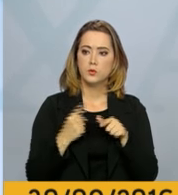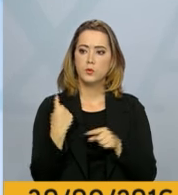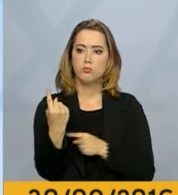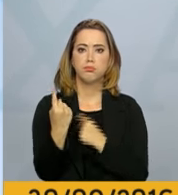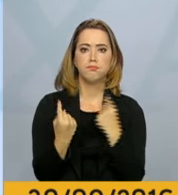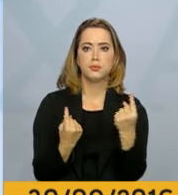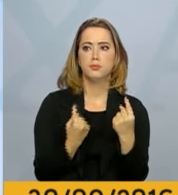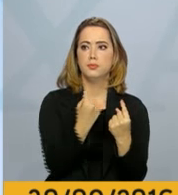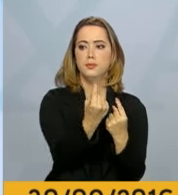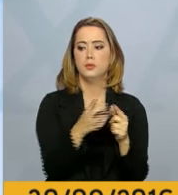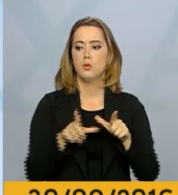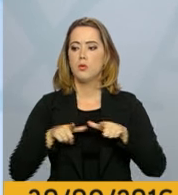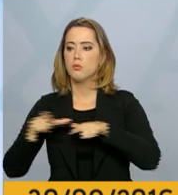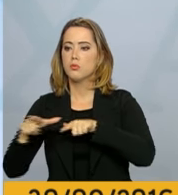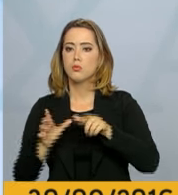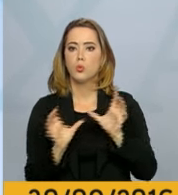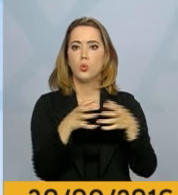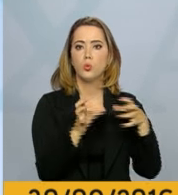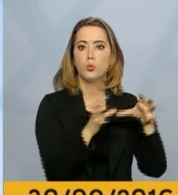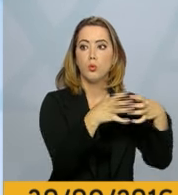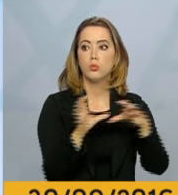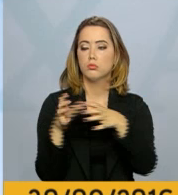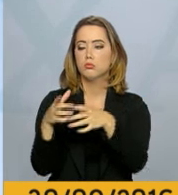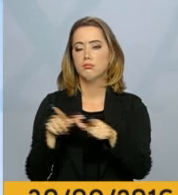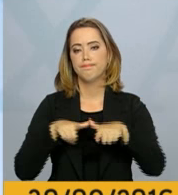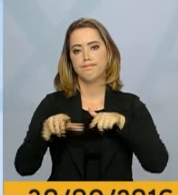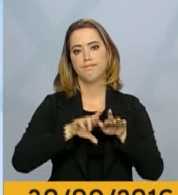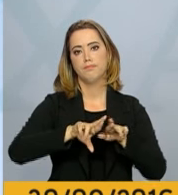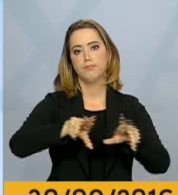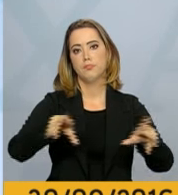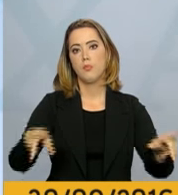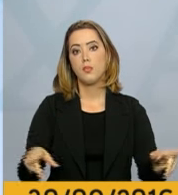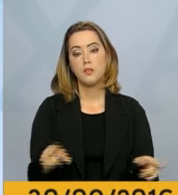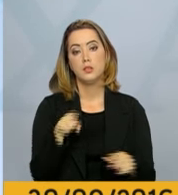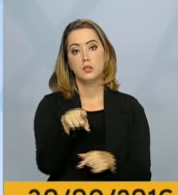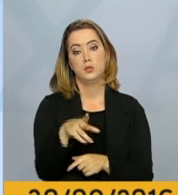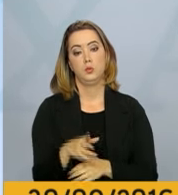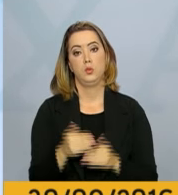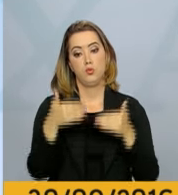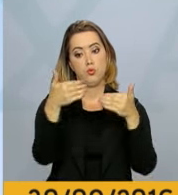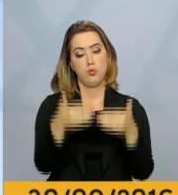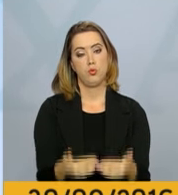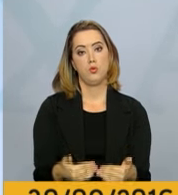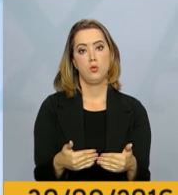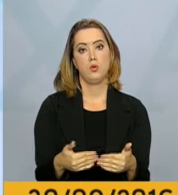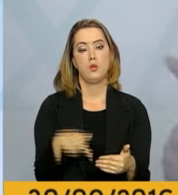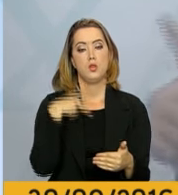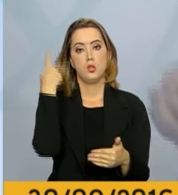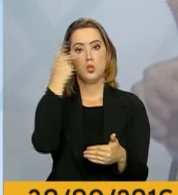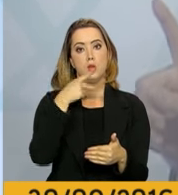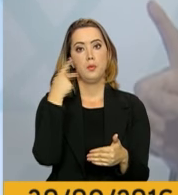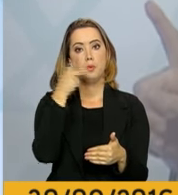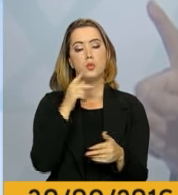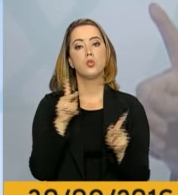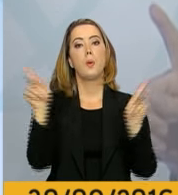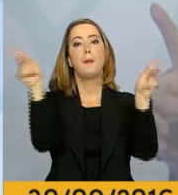uma frente de uma só vez. A frente política, que é da pacificação nacional.